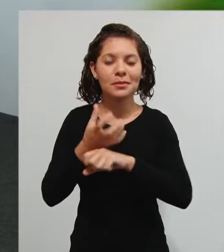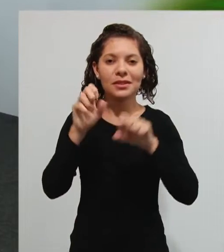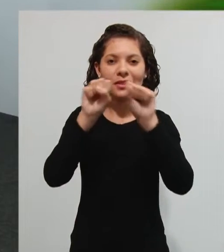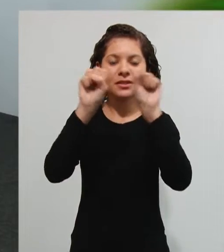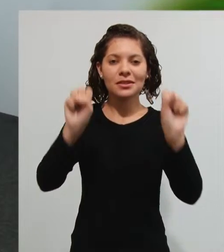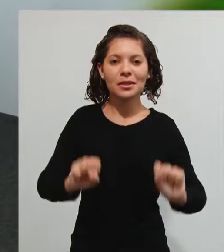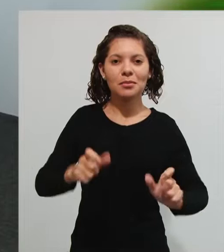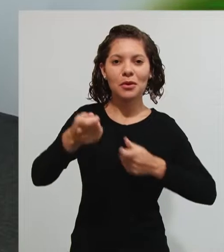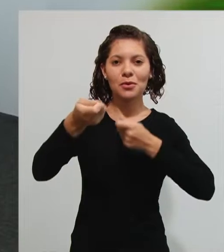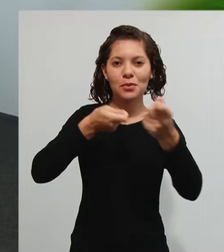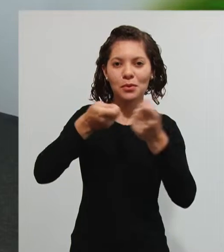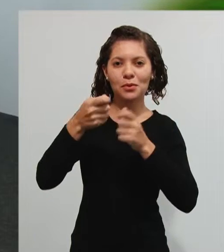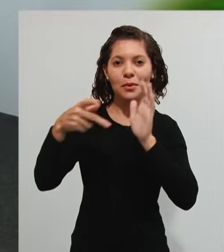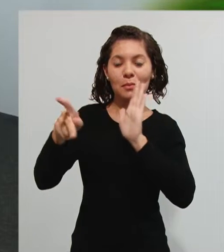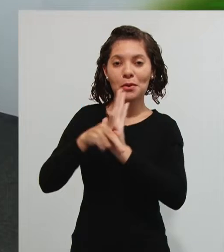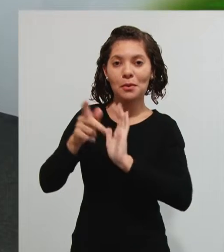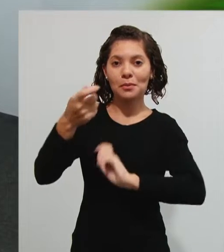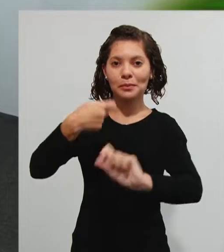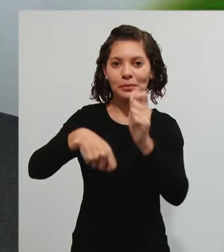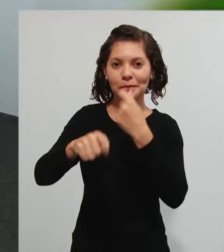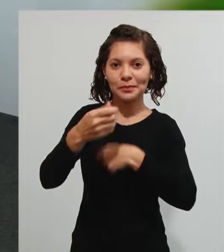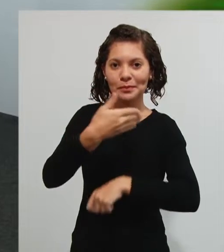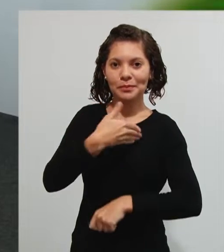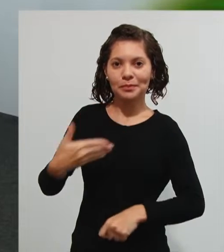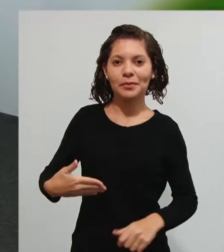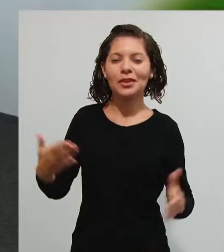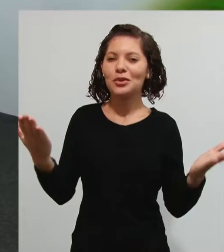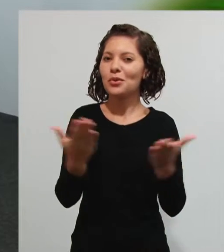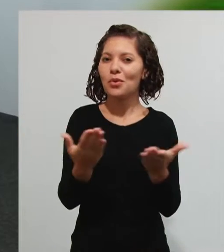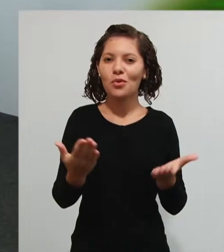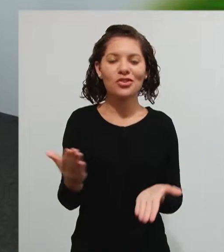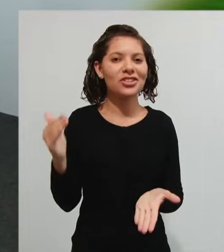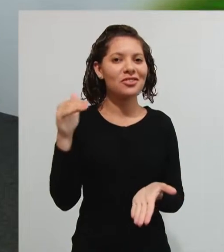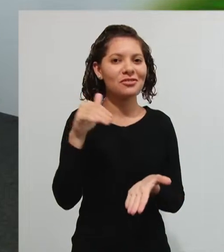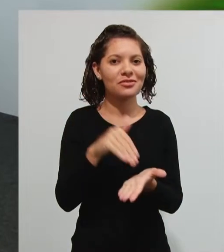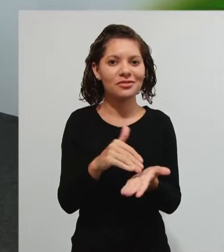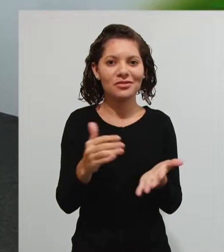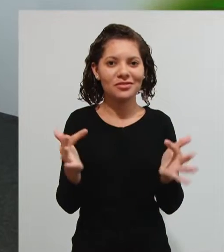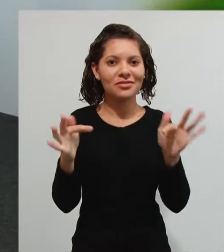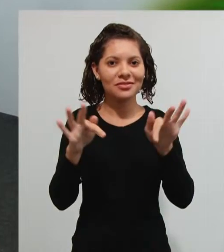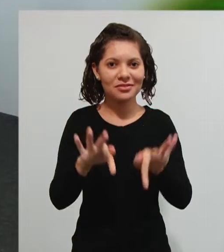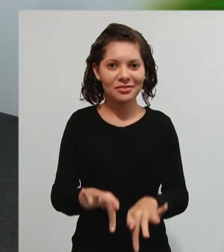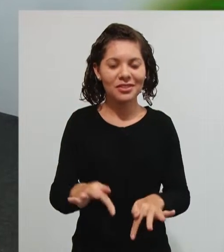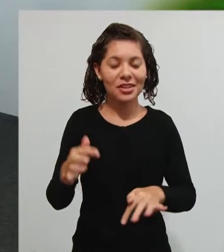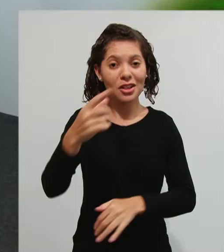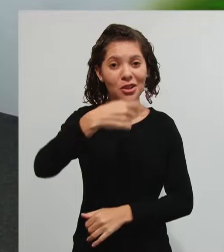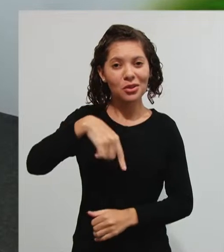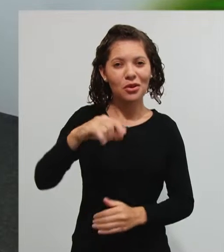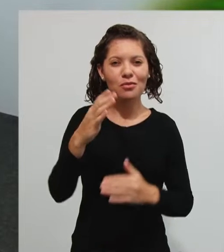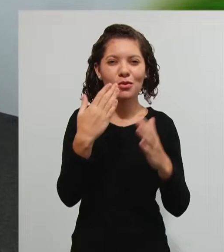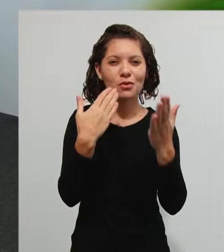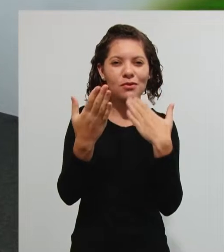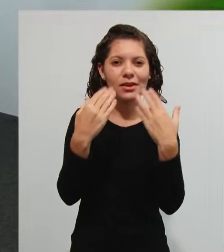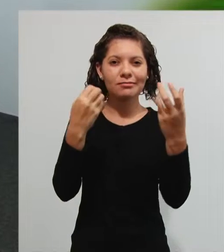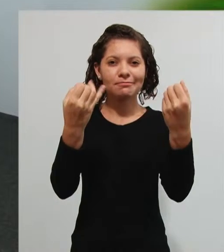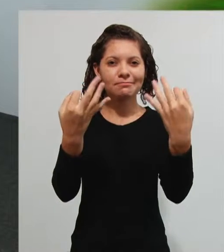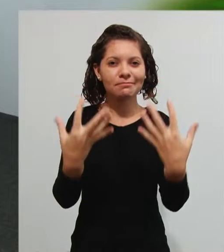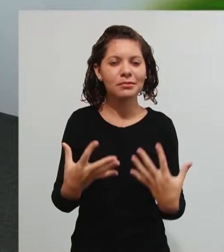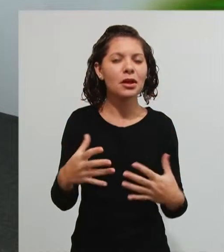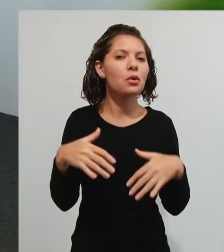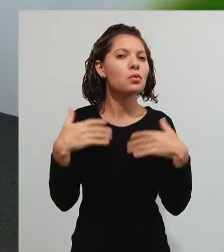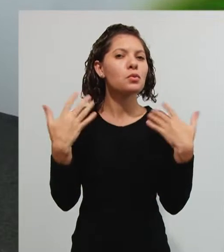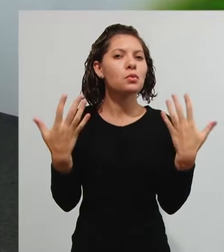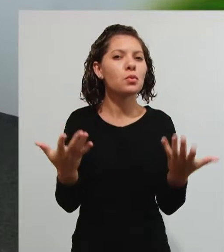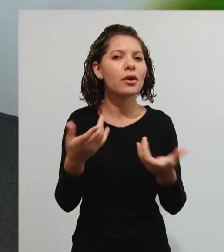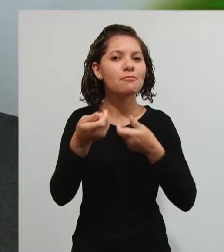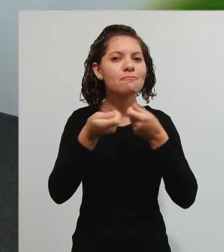da Administração Pública. Nessa aula, sendo a última aula, nós conversaremos exatamente de quais controles nós temos aí